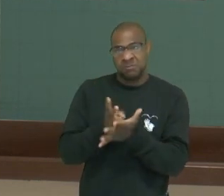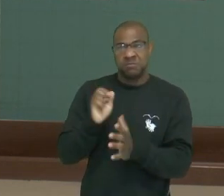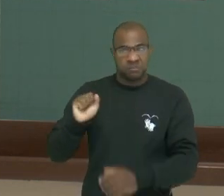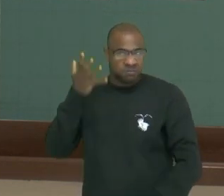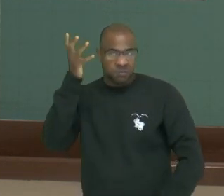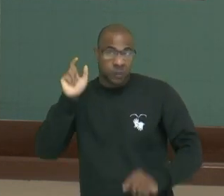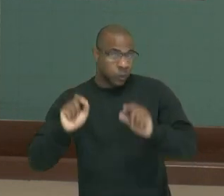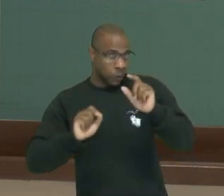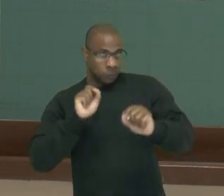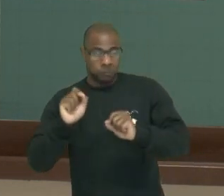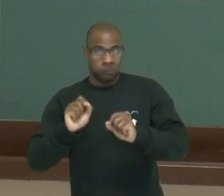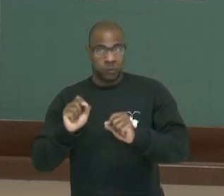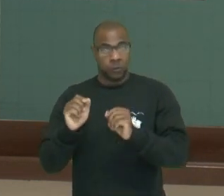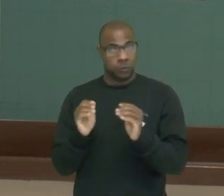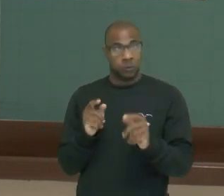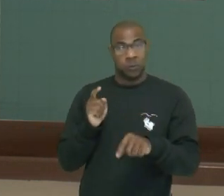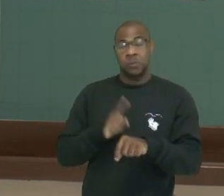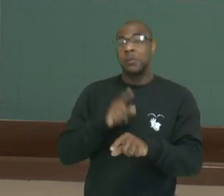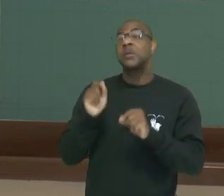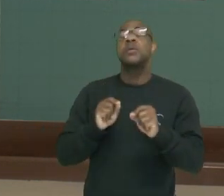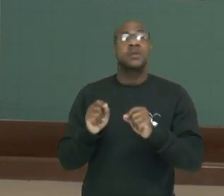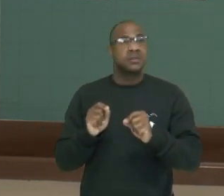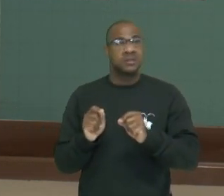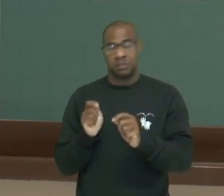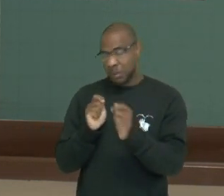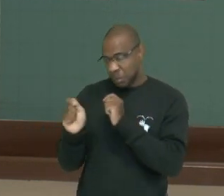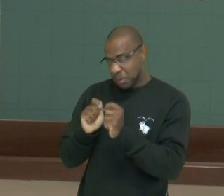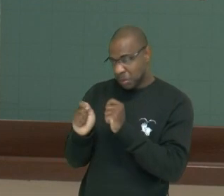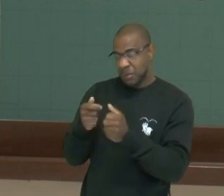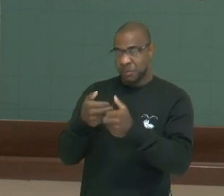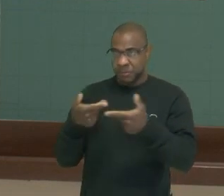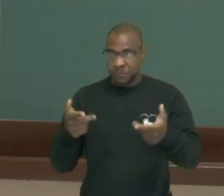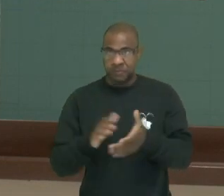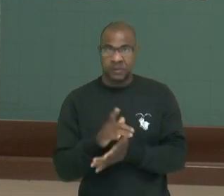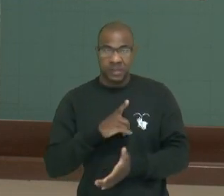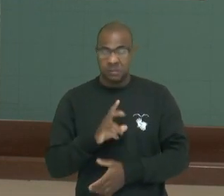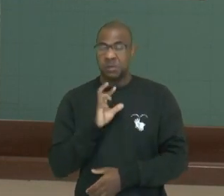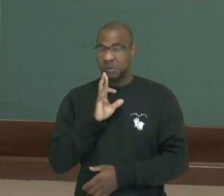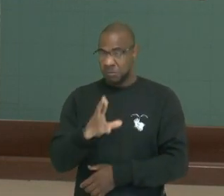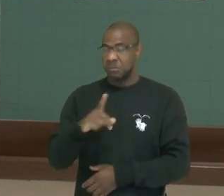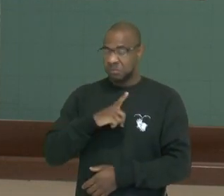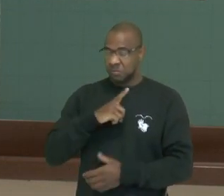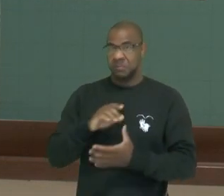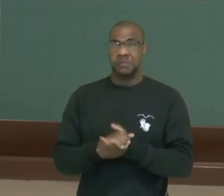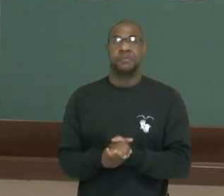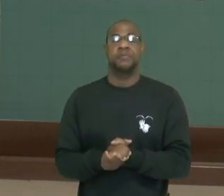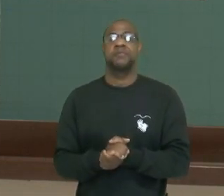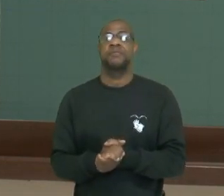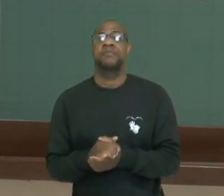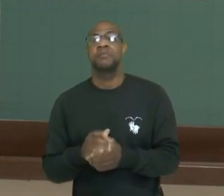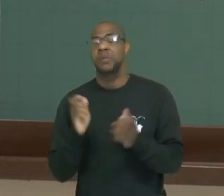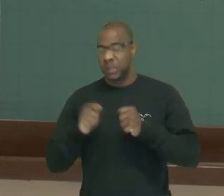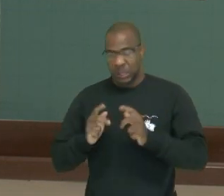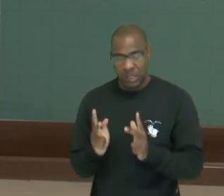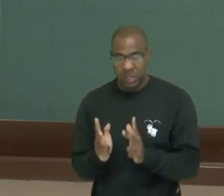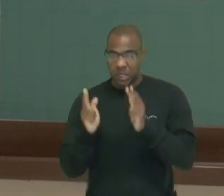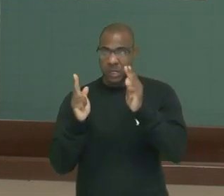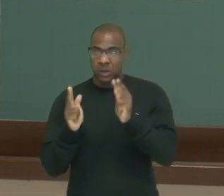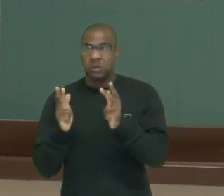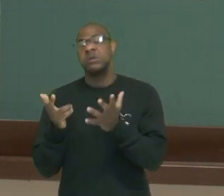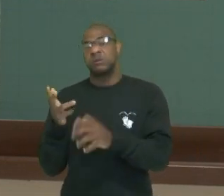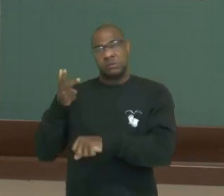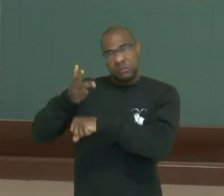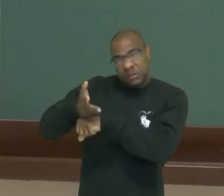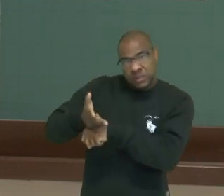acontece um momento de preparação antes desse resultado que vemos. Antes de uma edição de vídeo, de uma edição de